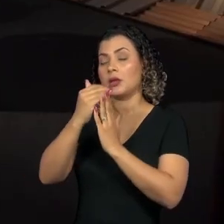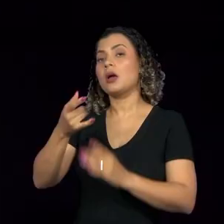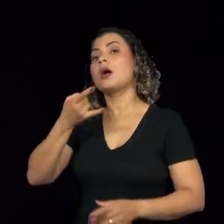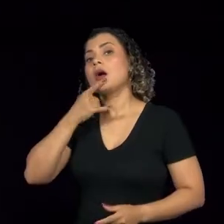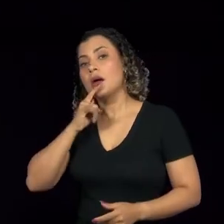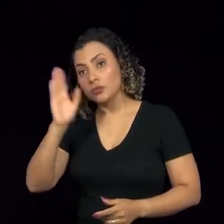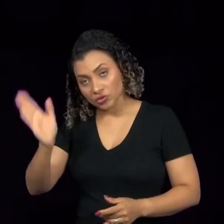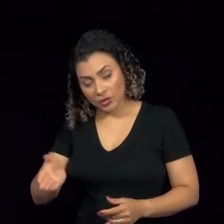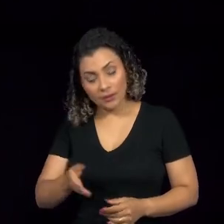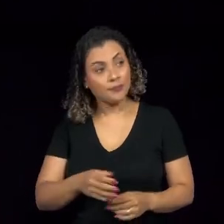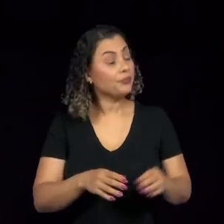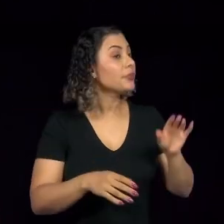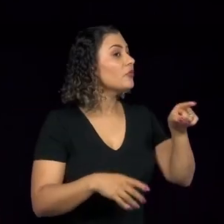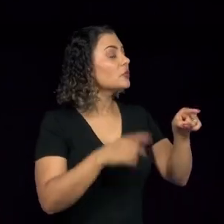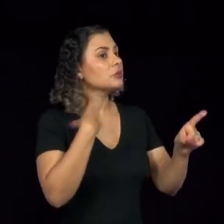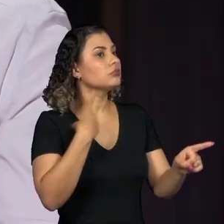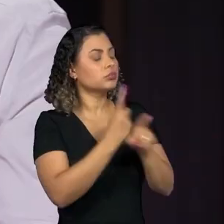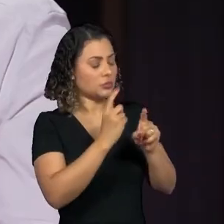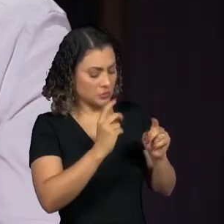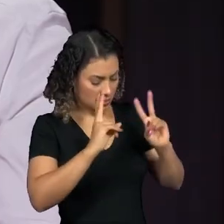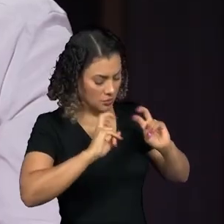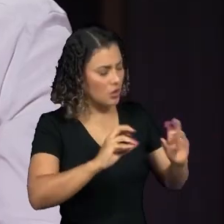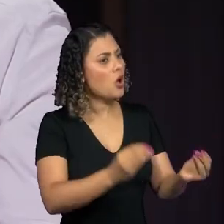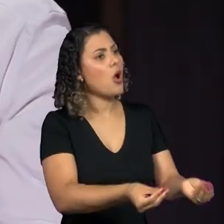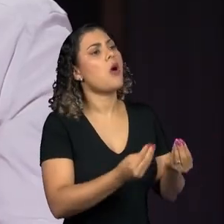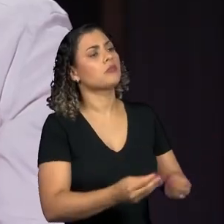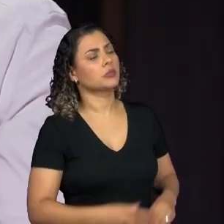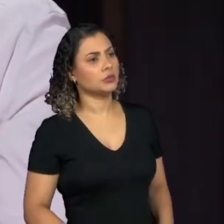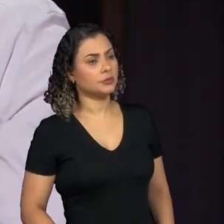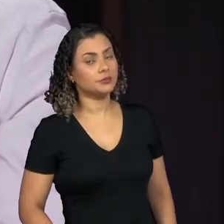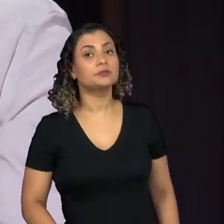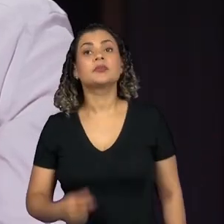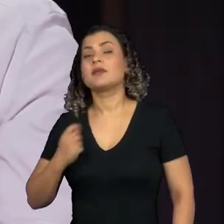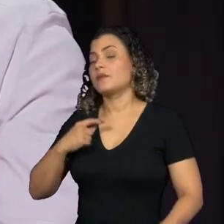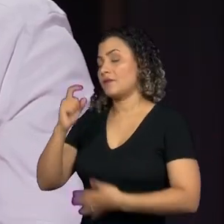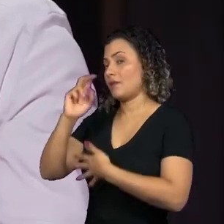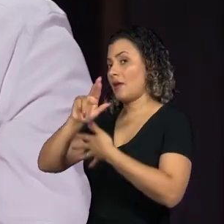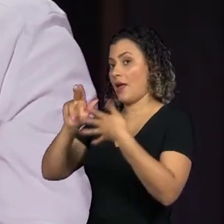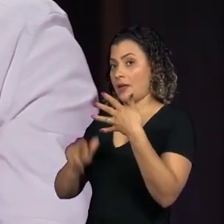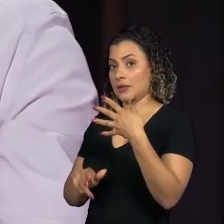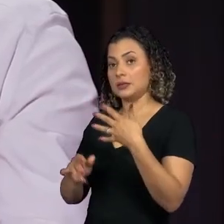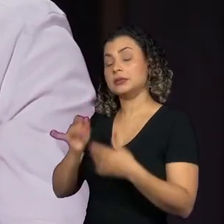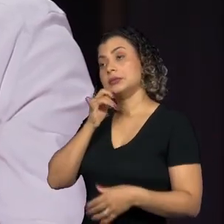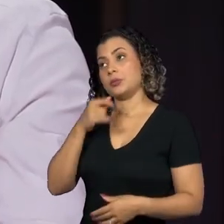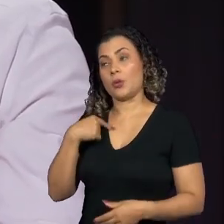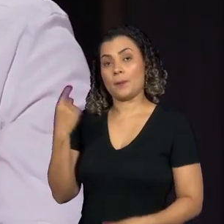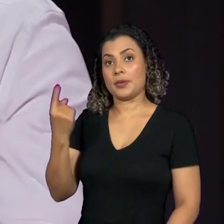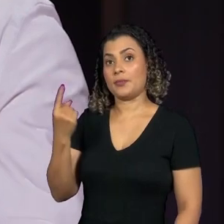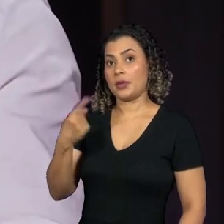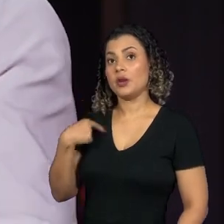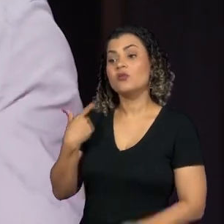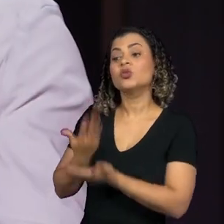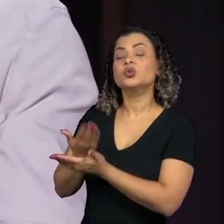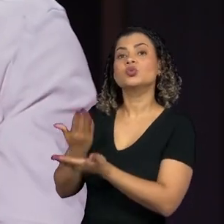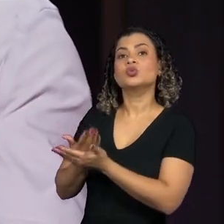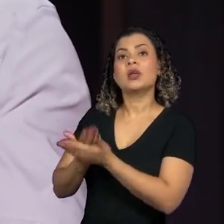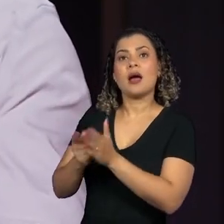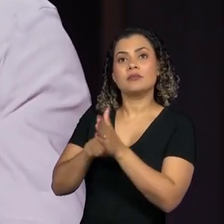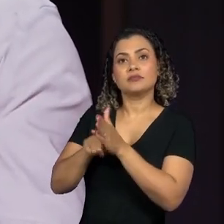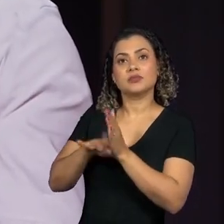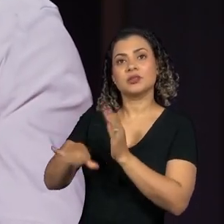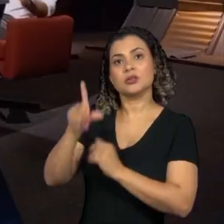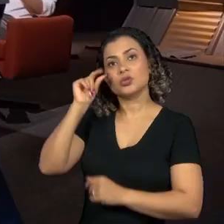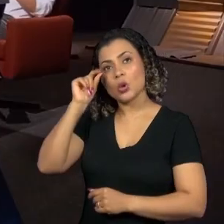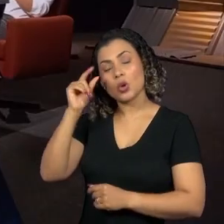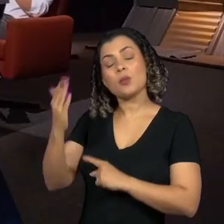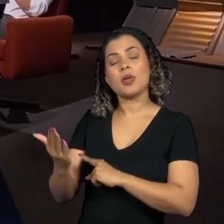você encarar isso olha é muitas coisas eu fui primeiro estudar sono eu